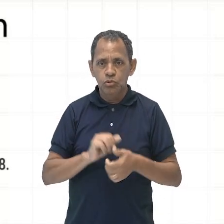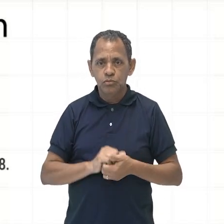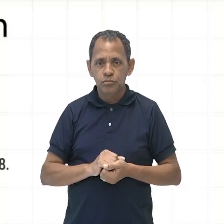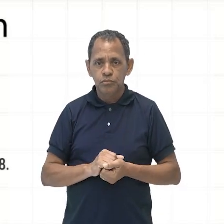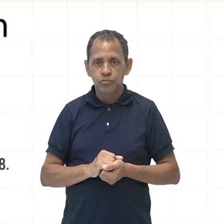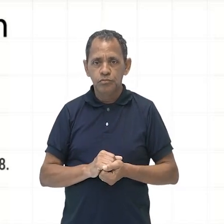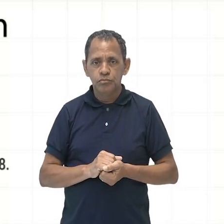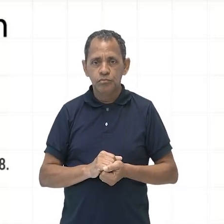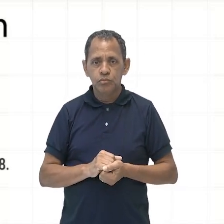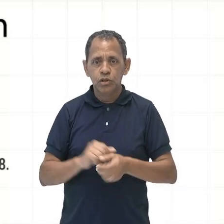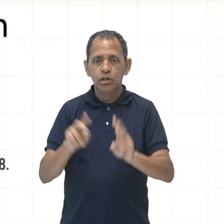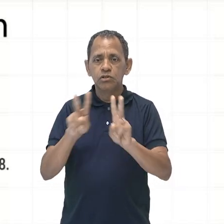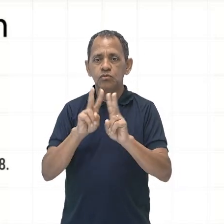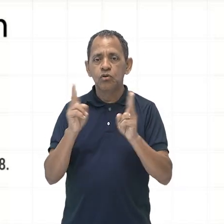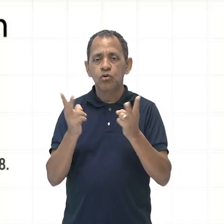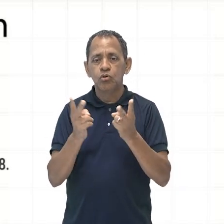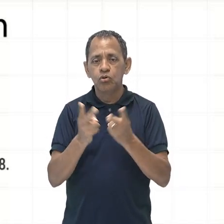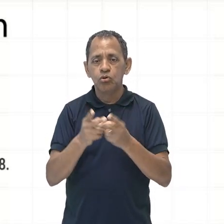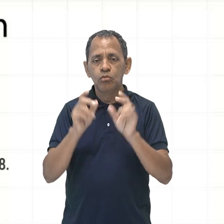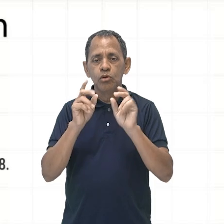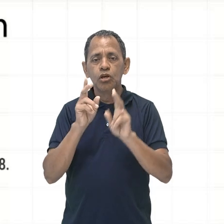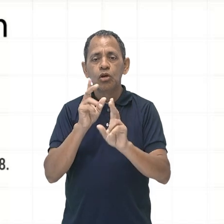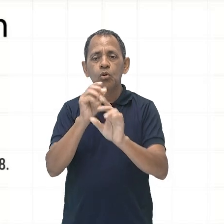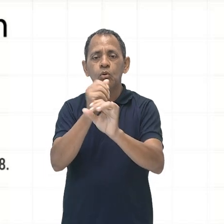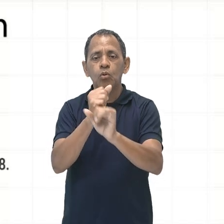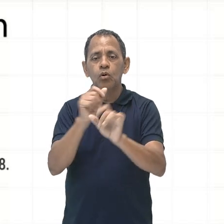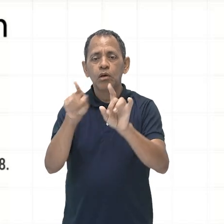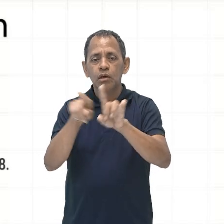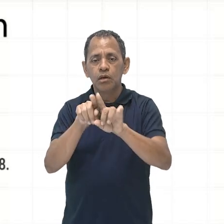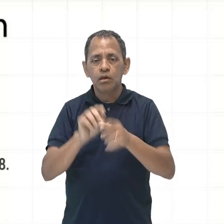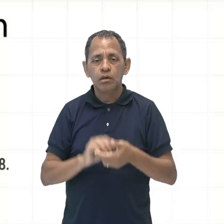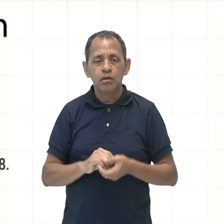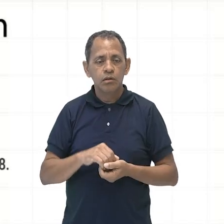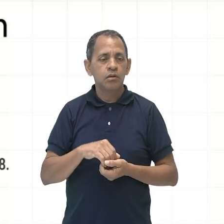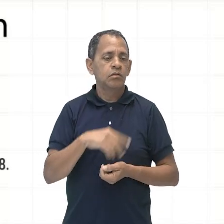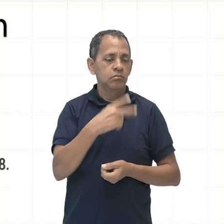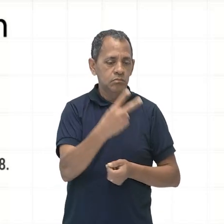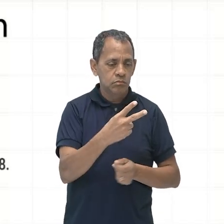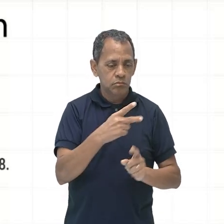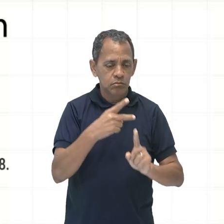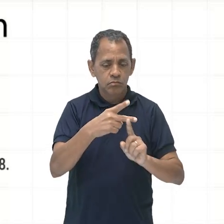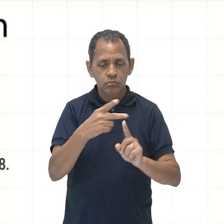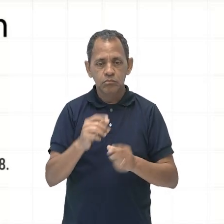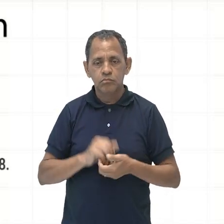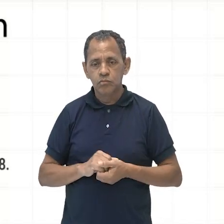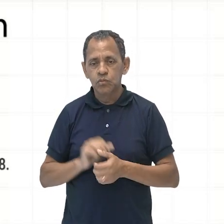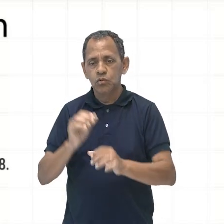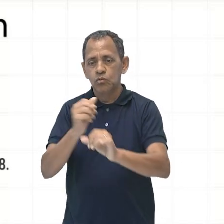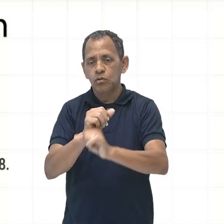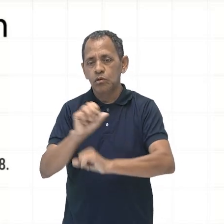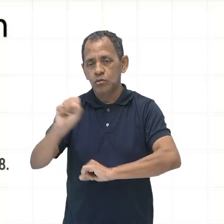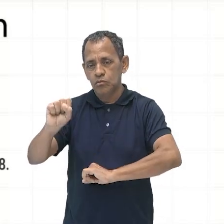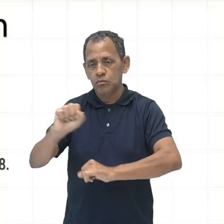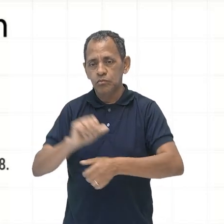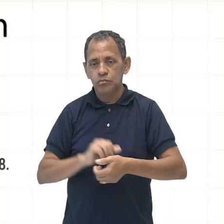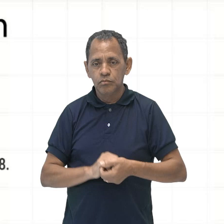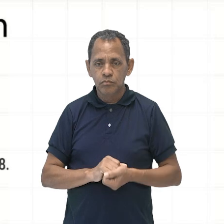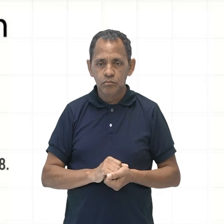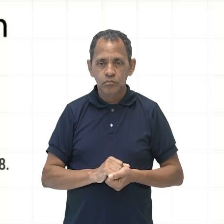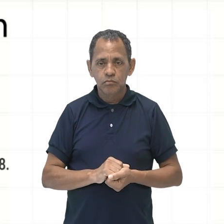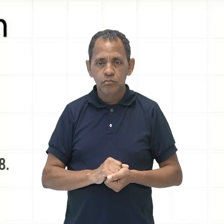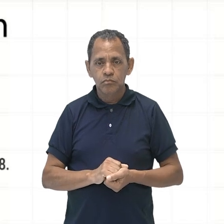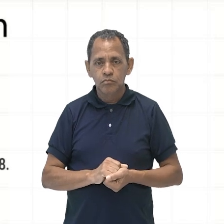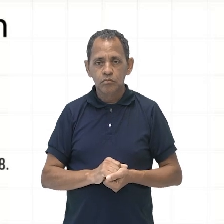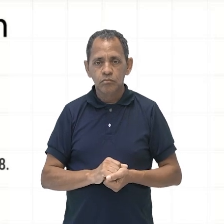aqui, ele é igual a 2 ao cubo, que é 2 vezes 2 vezes 2, que dá 8. E aí,